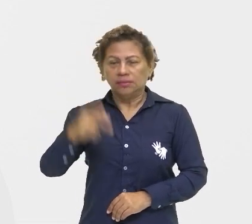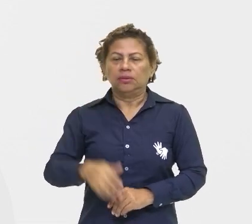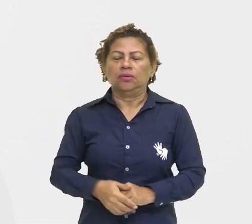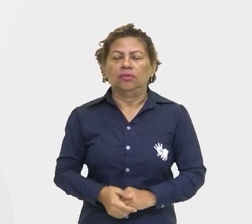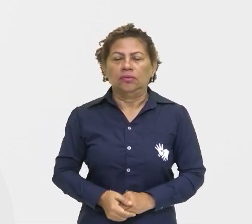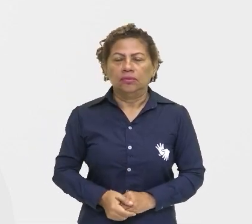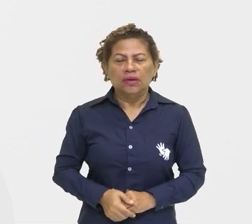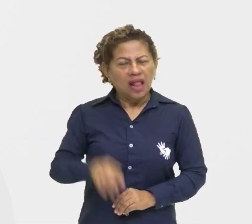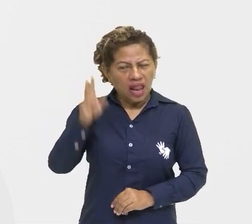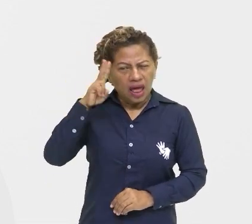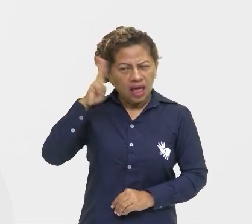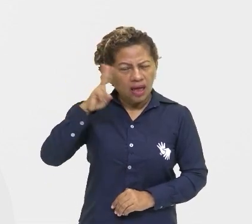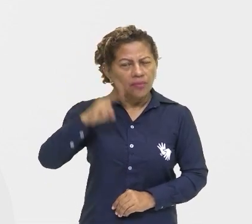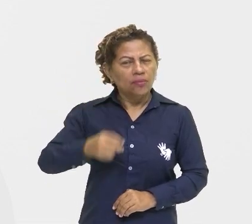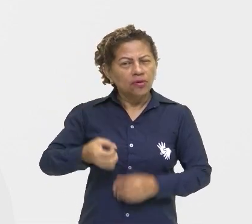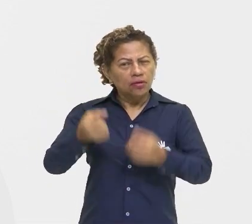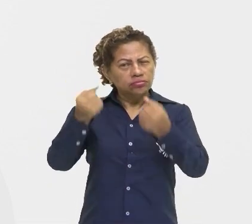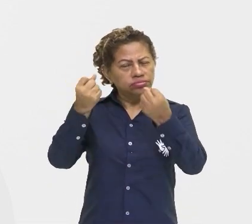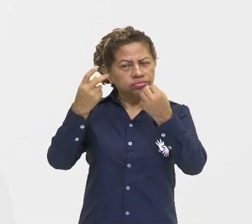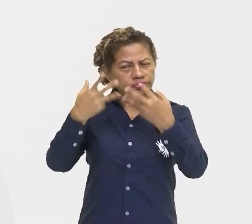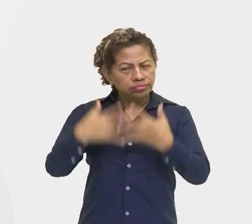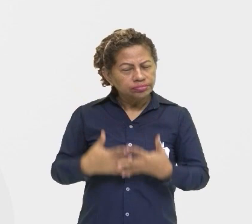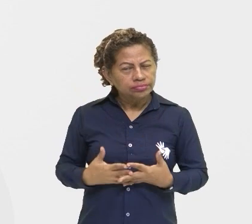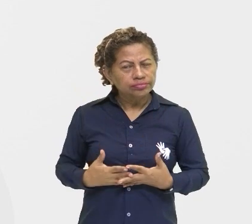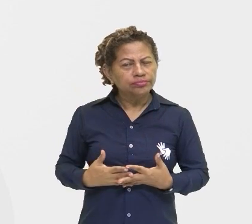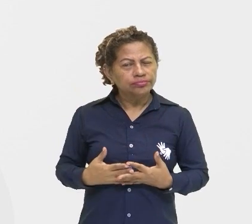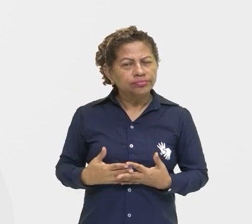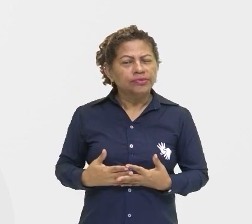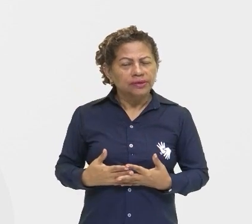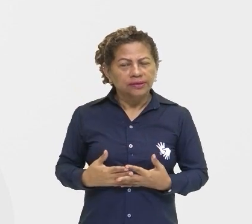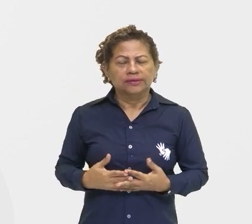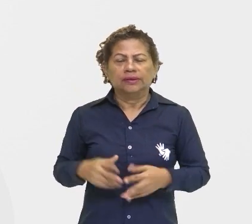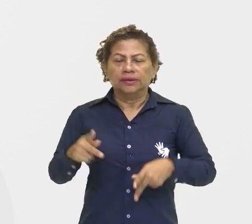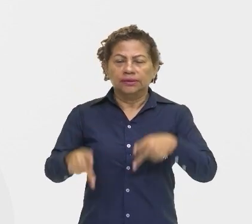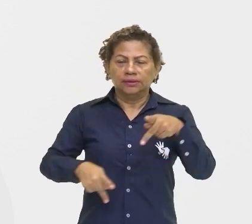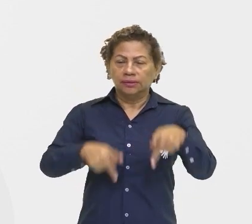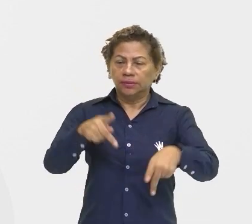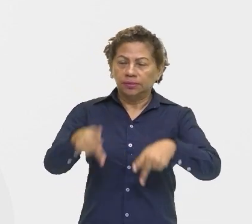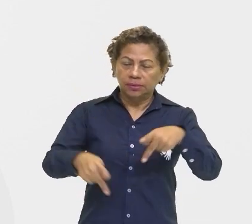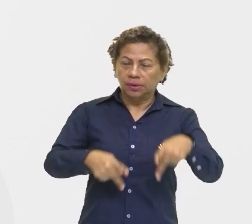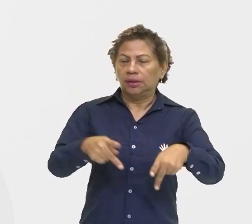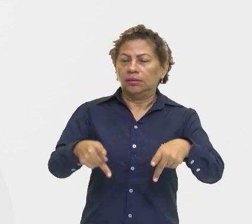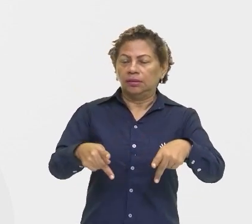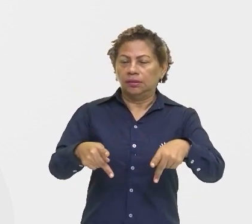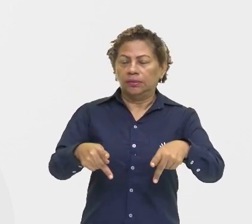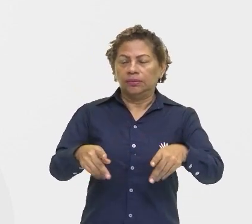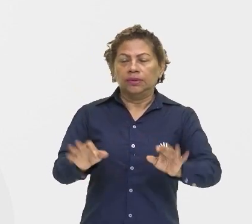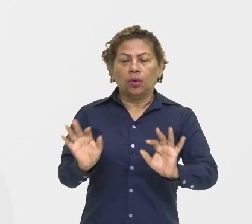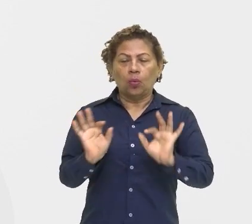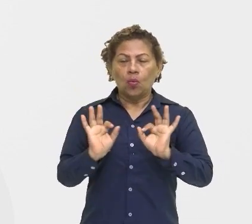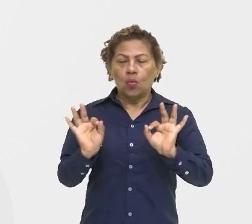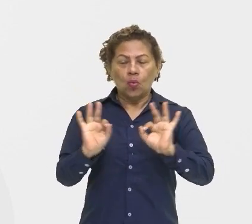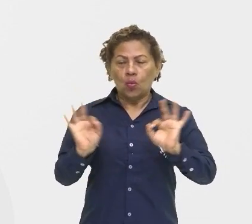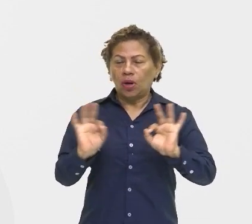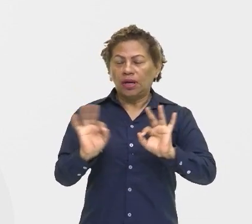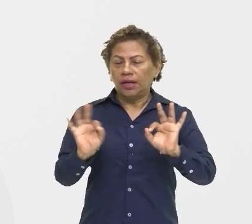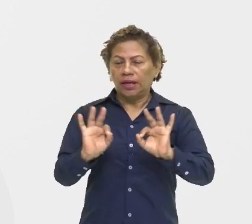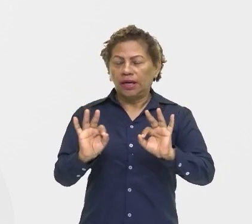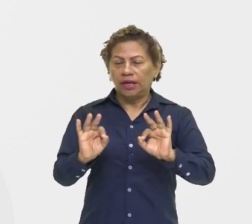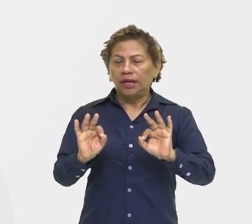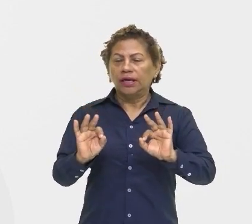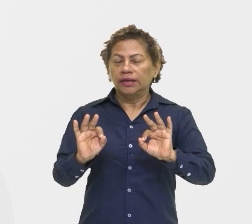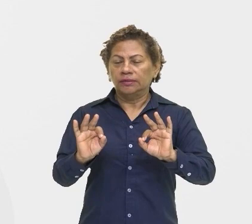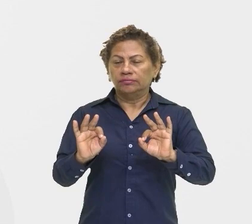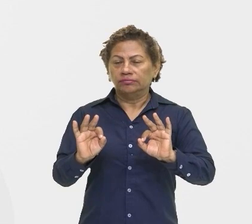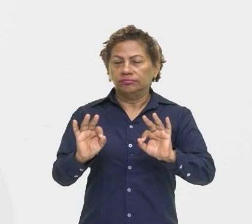vocês que esse quantitativo populacional, ele não é igualmente distribuído por todo o território